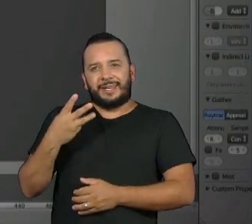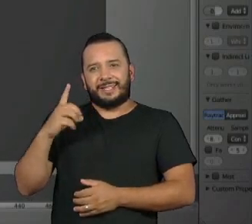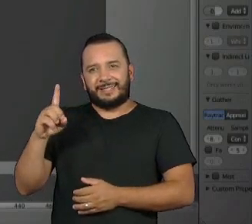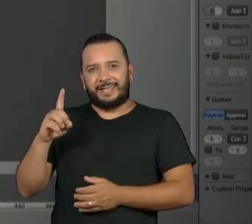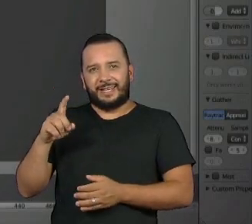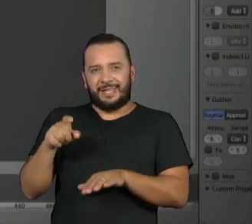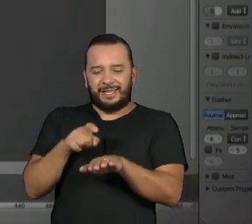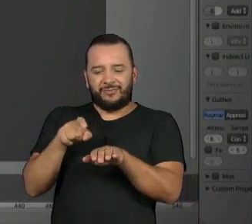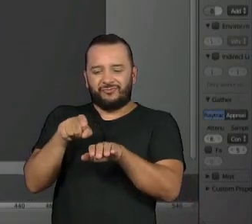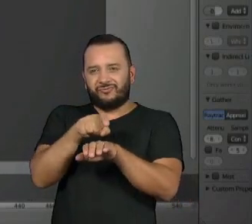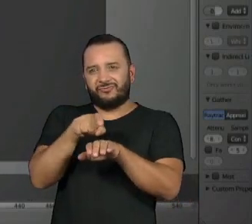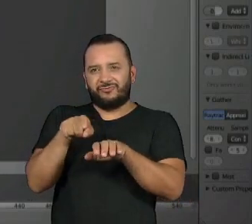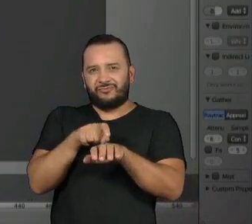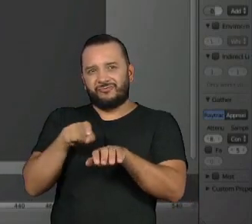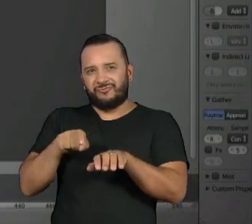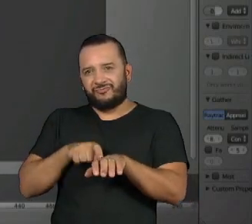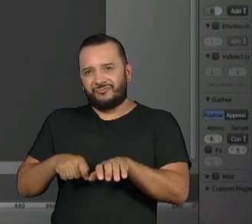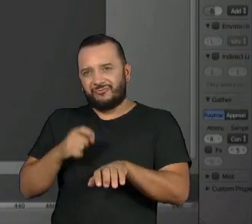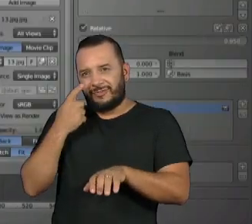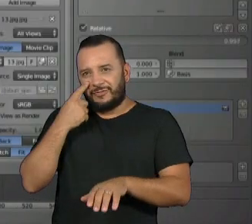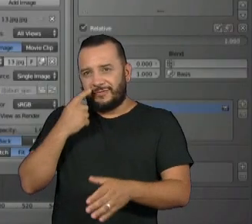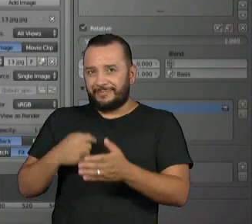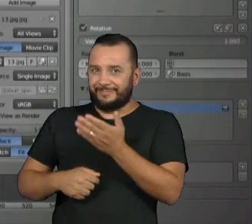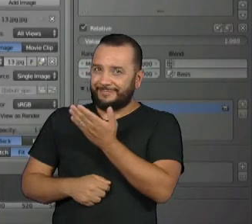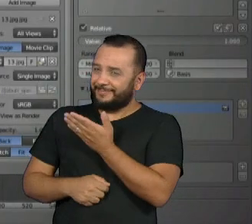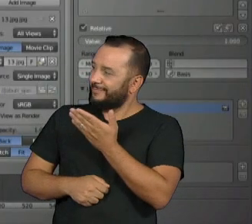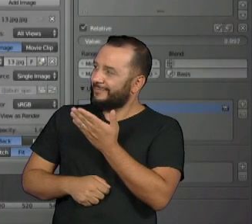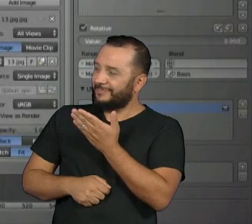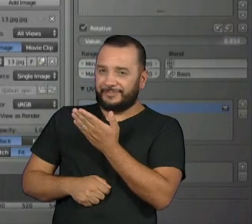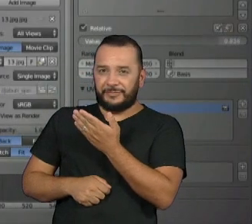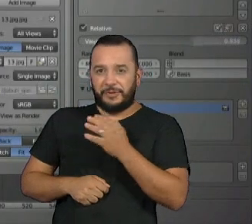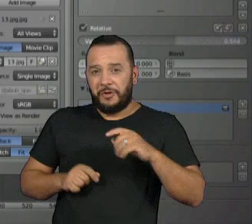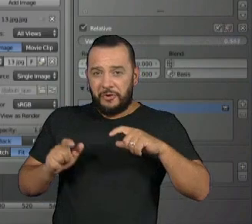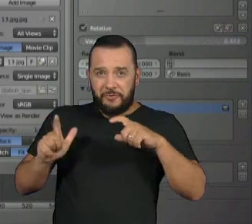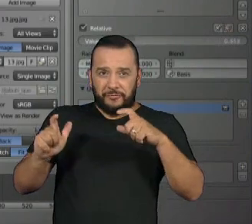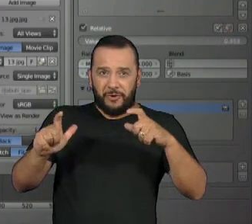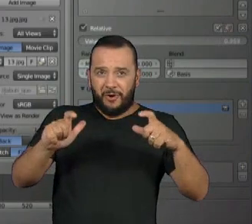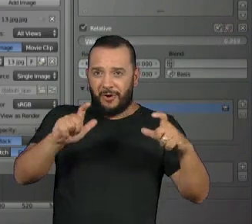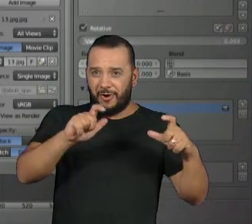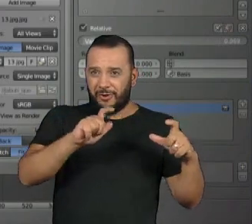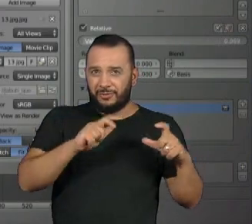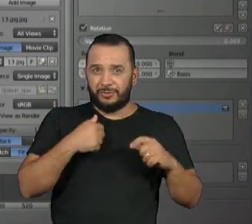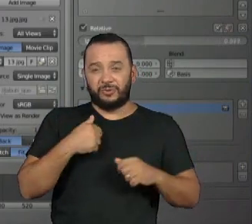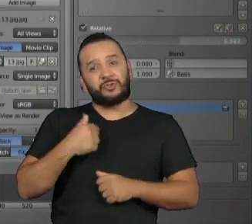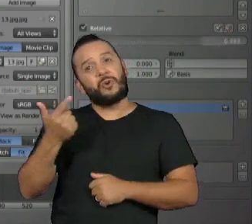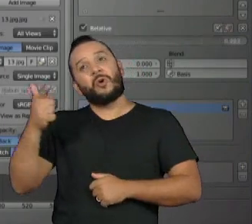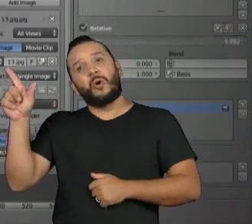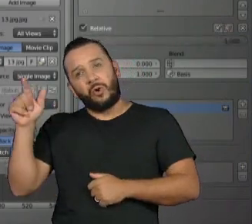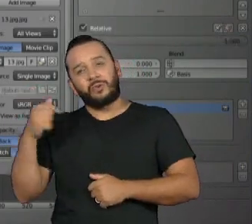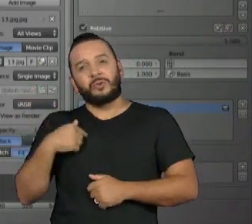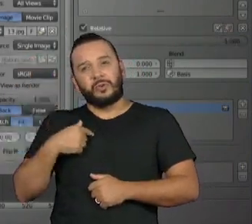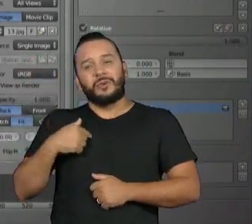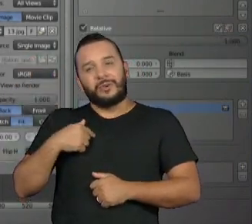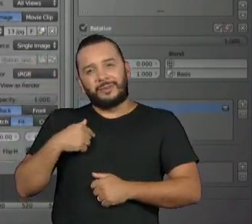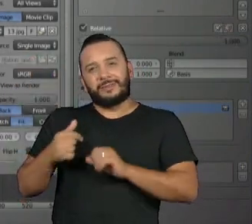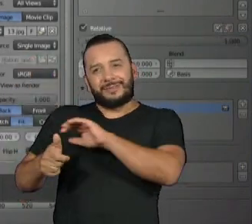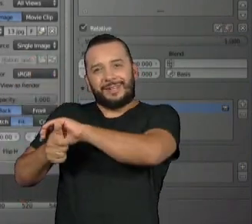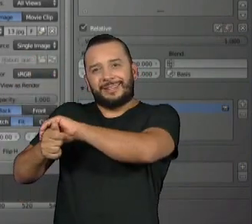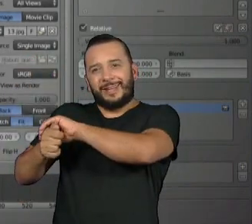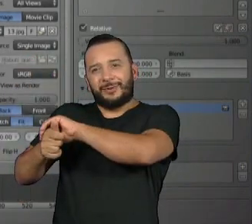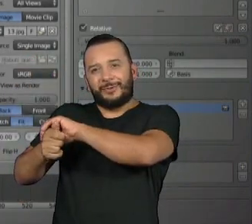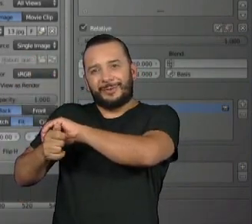foi confeccionada em uma impressora 3D. As fotos do casco de um outro animal saudável serviram